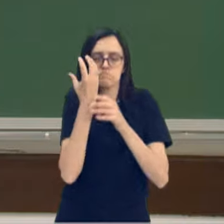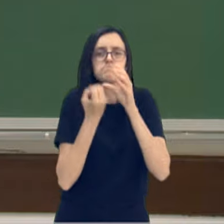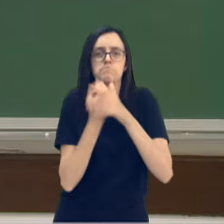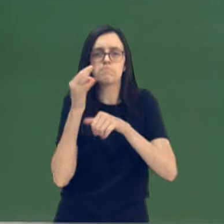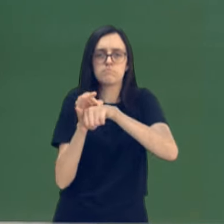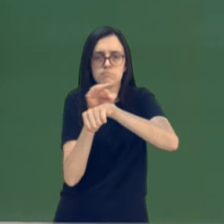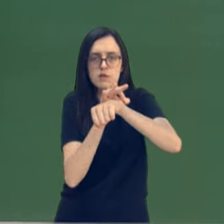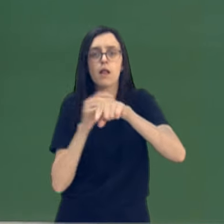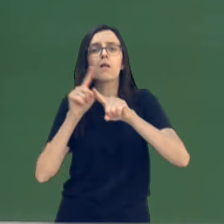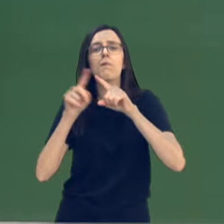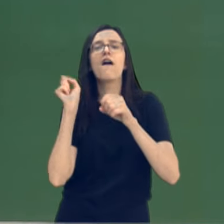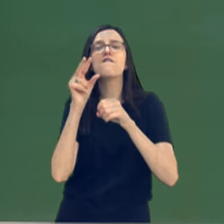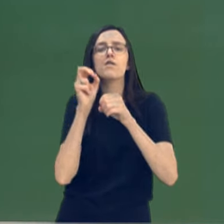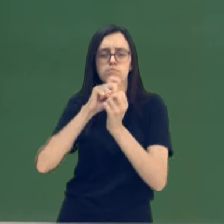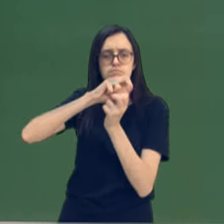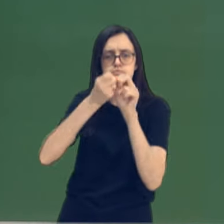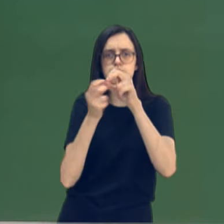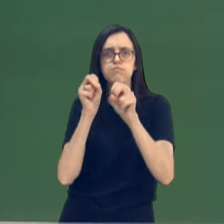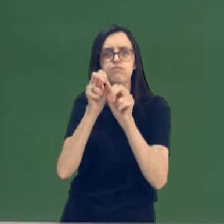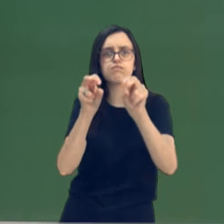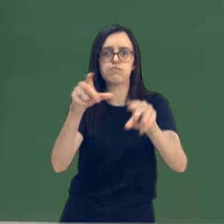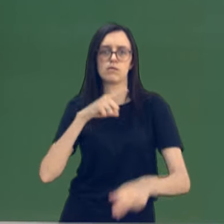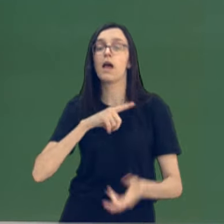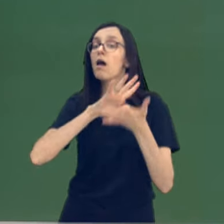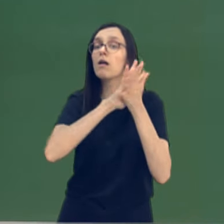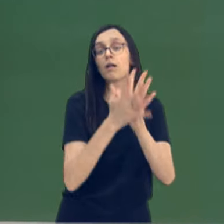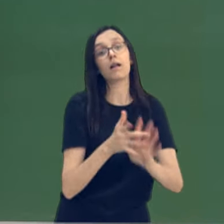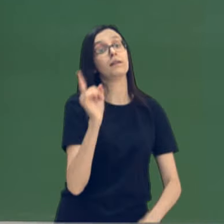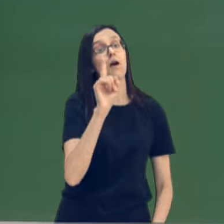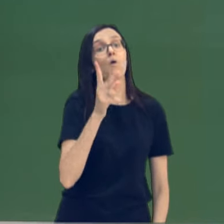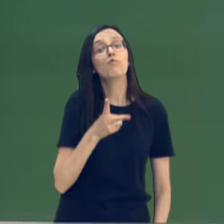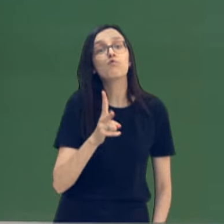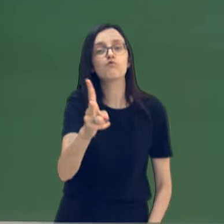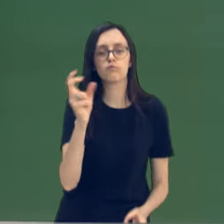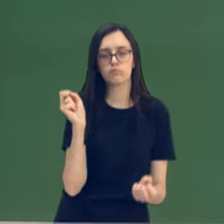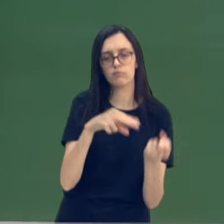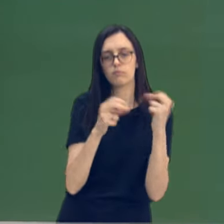vírus. Quando a sua glândula salivar produzisse novas células